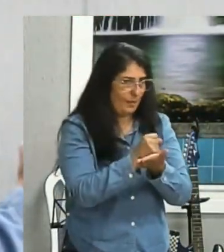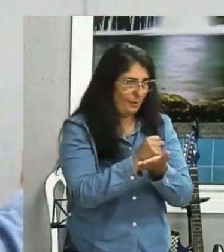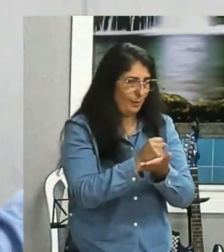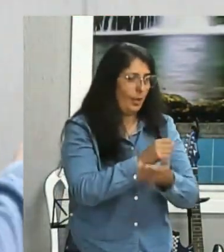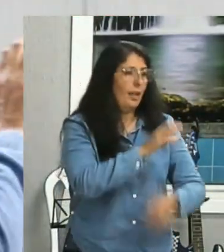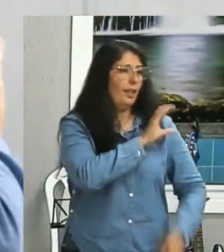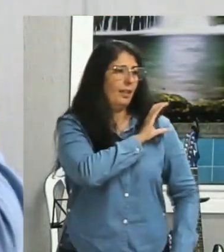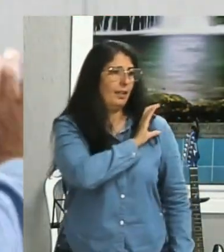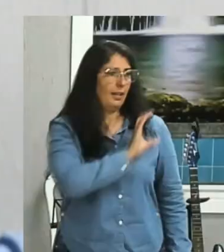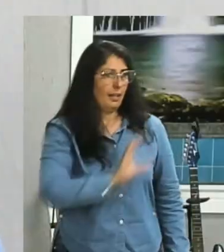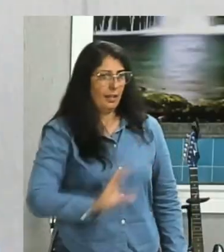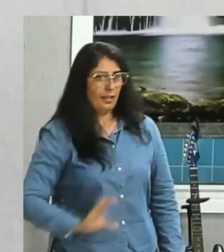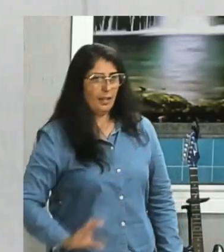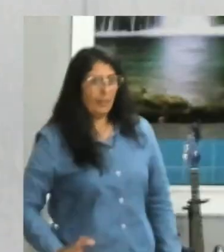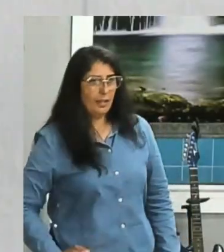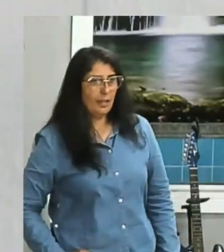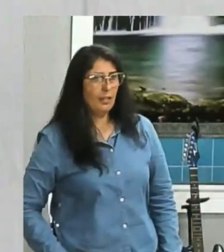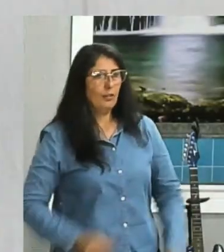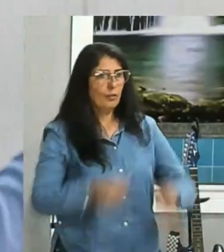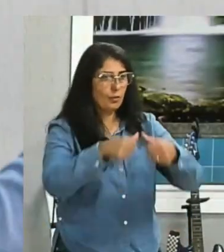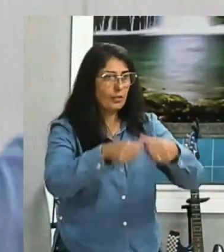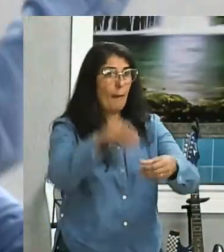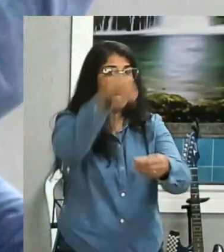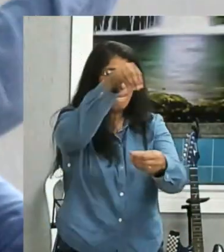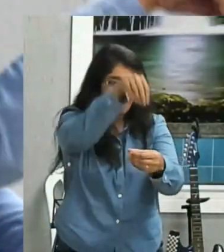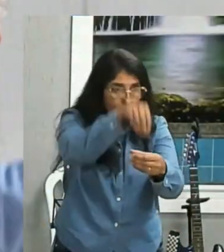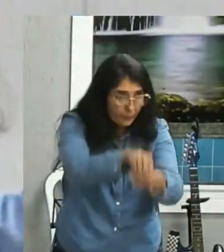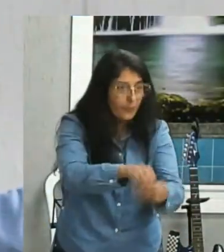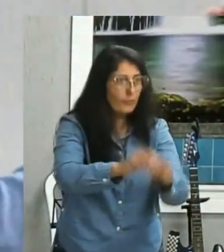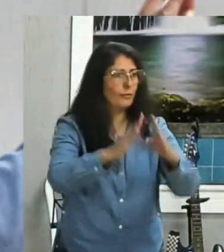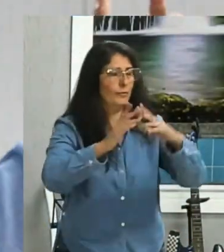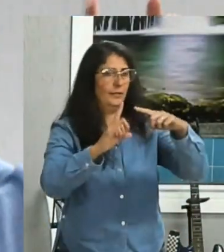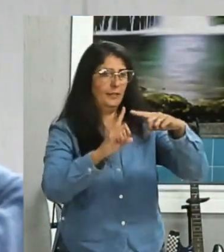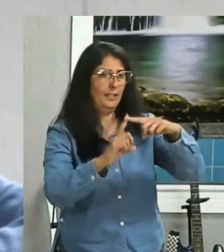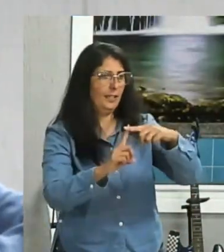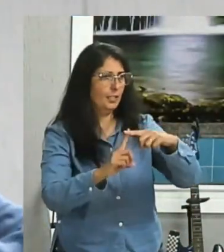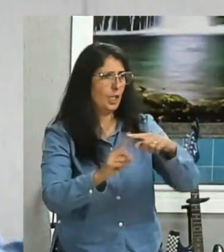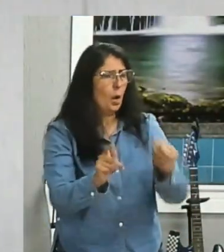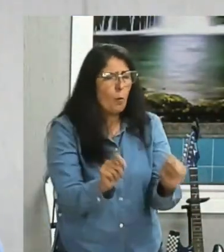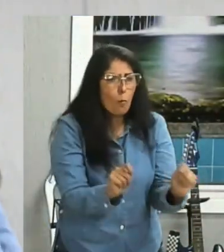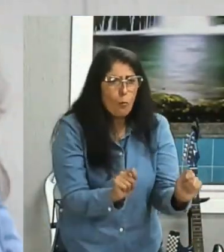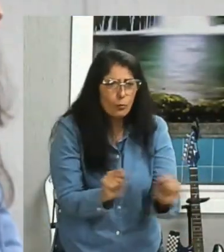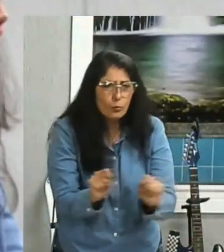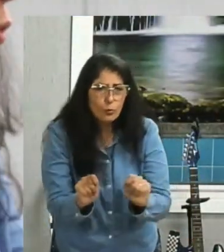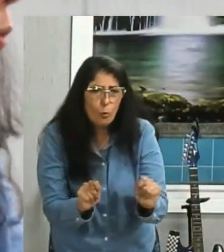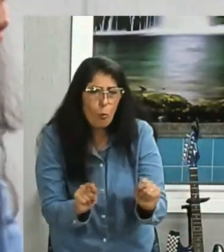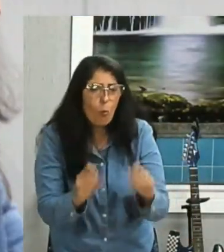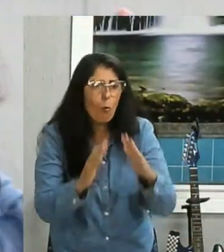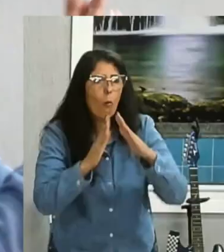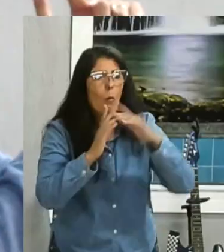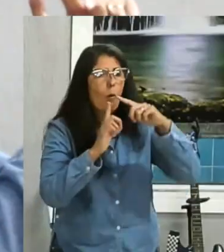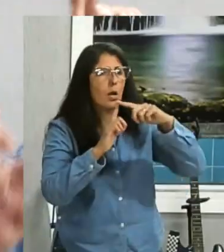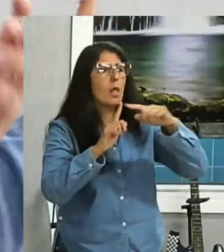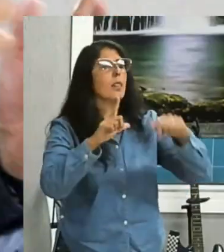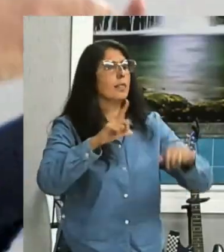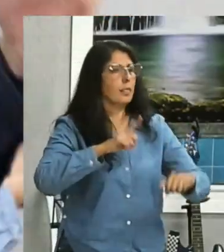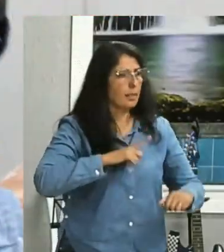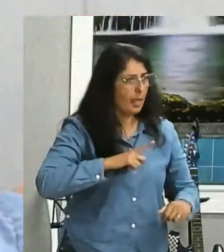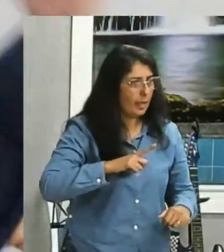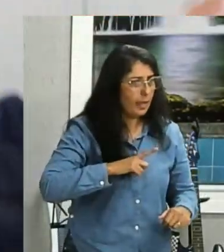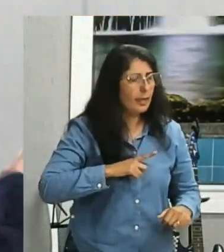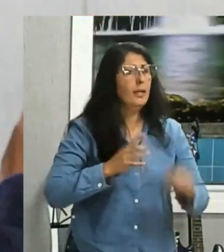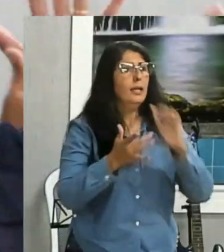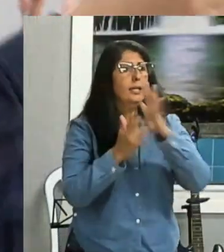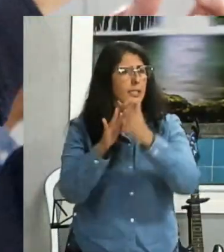como está no meio da igreja, ele tem o controle da igreja, ele está presente na igreja,